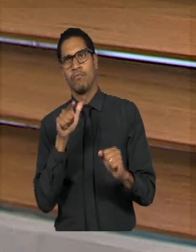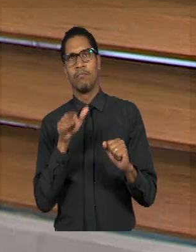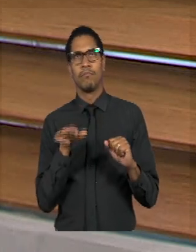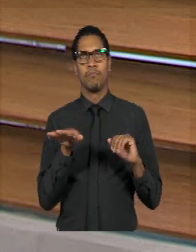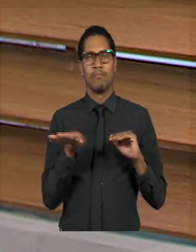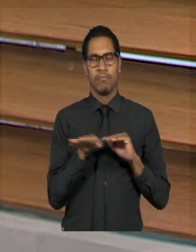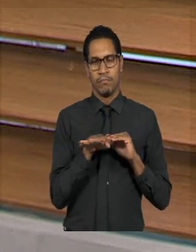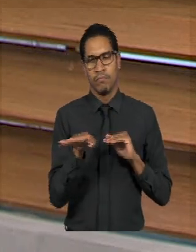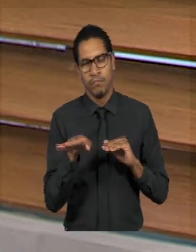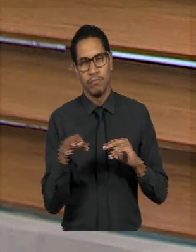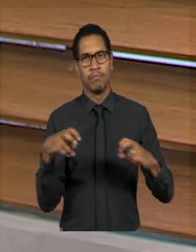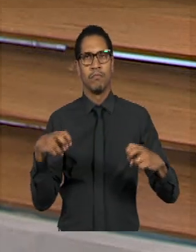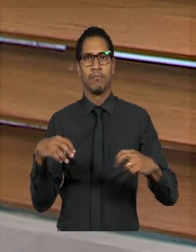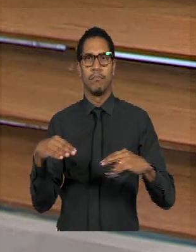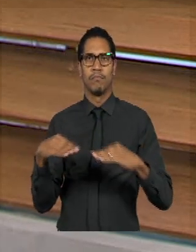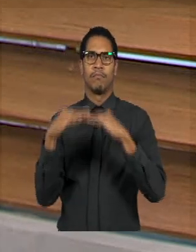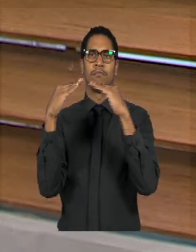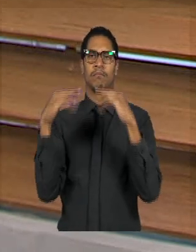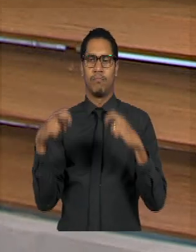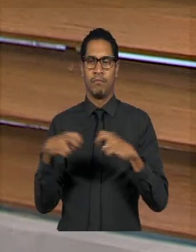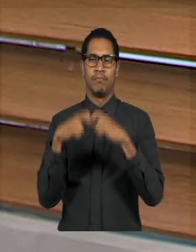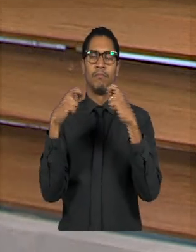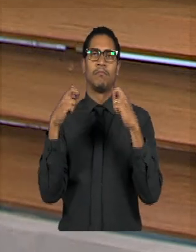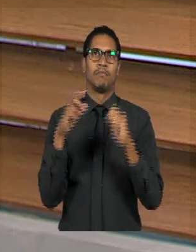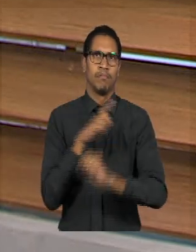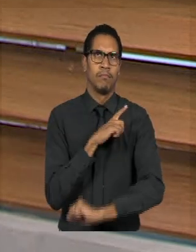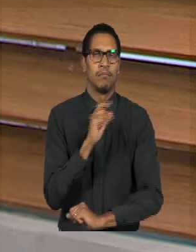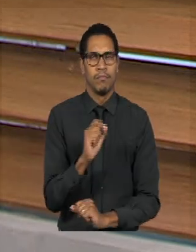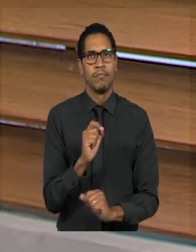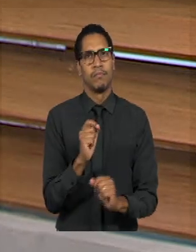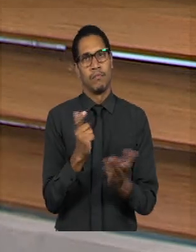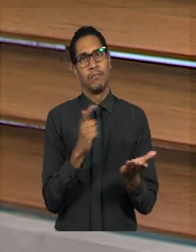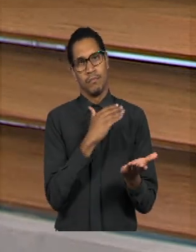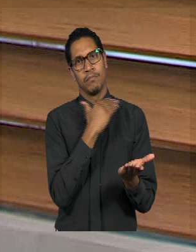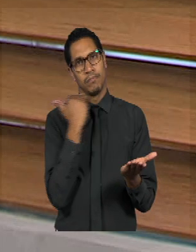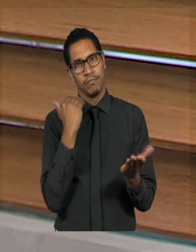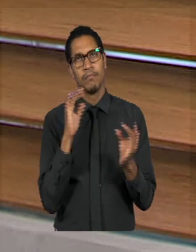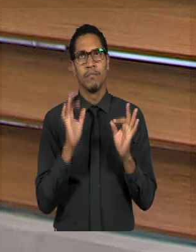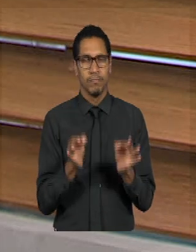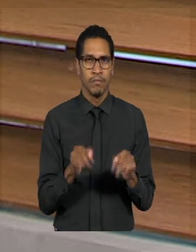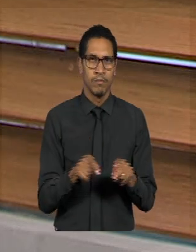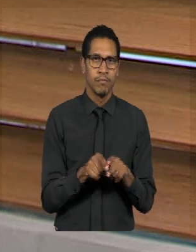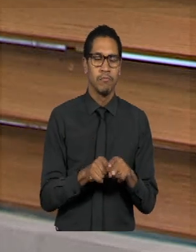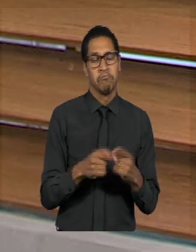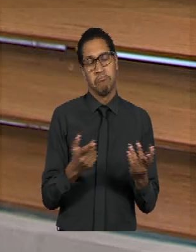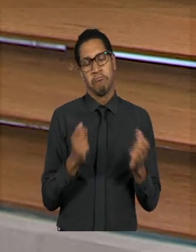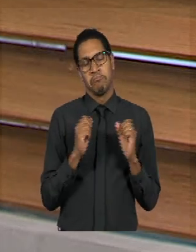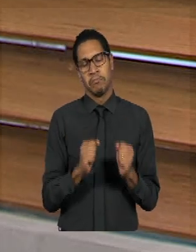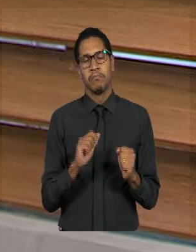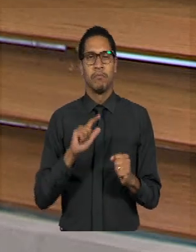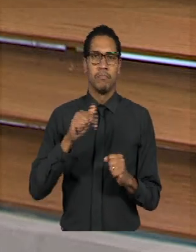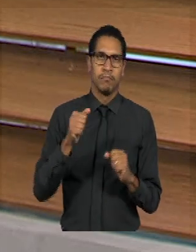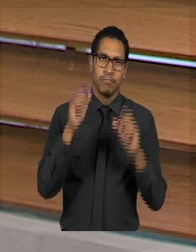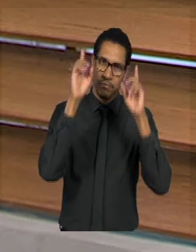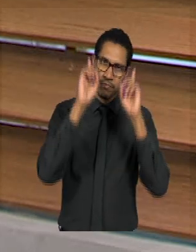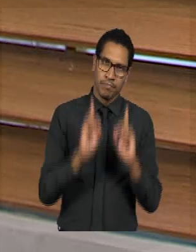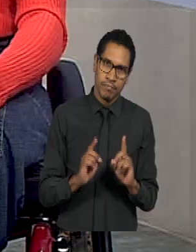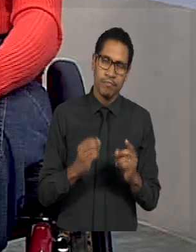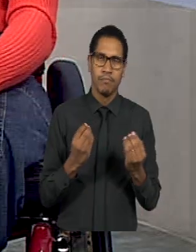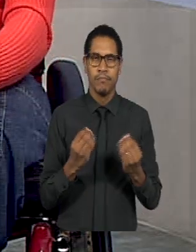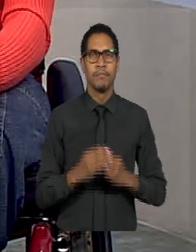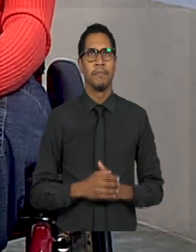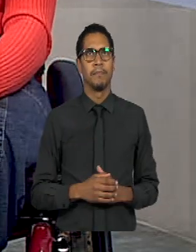enorme. Ela é enorme. Sim. E você causar uma morte, né? Uma morte, uma deficiência. Mas, Mércia,